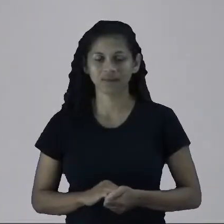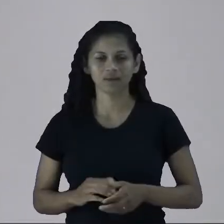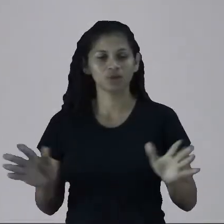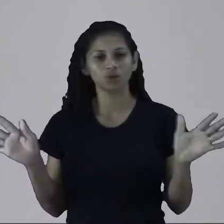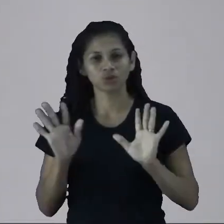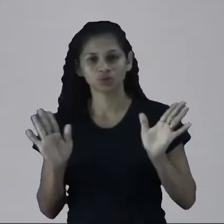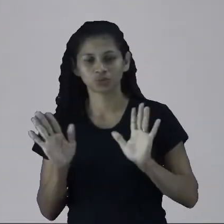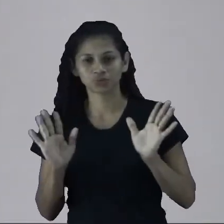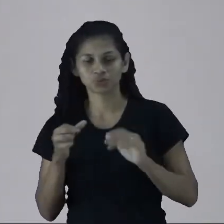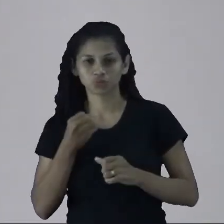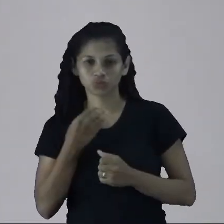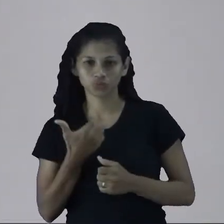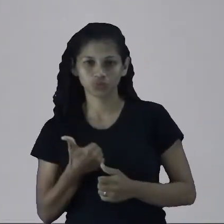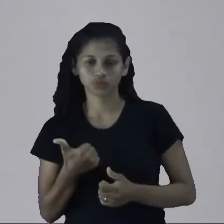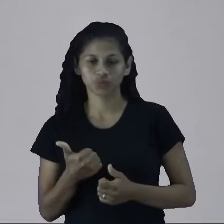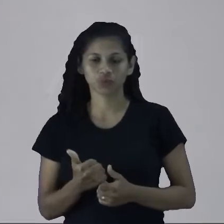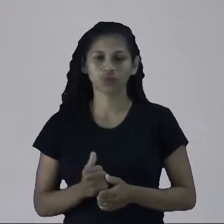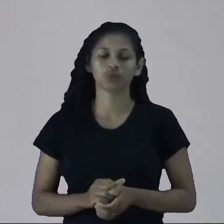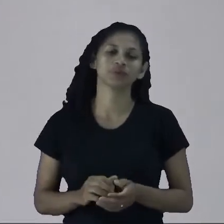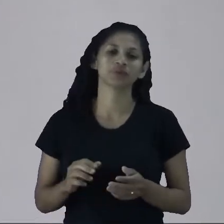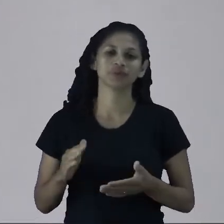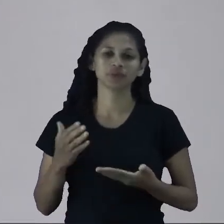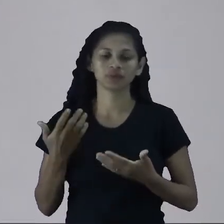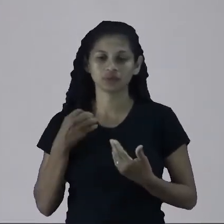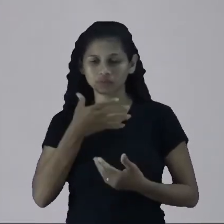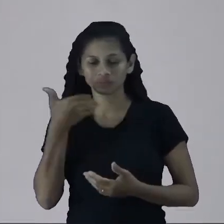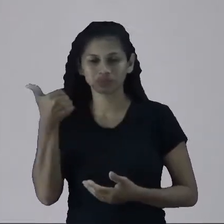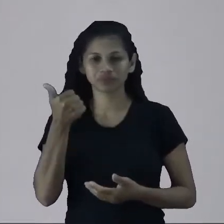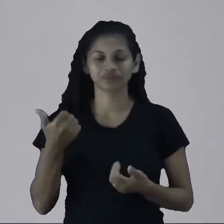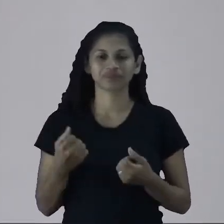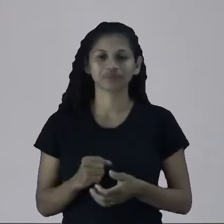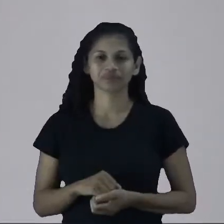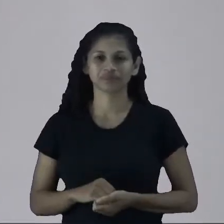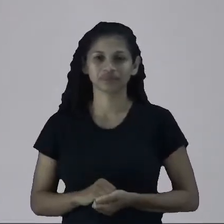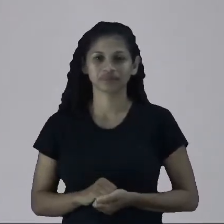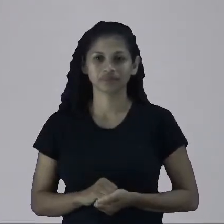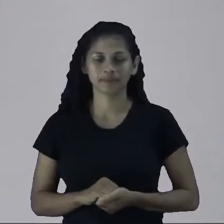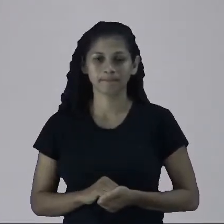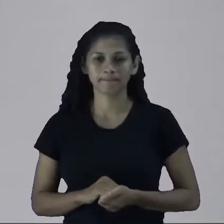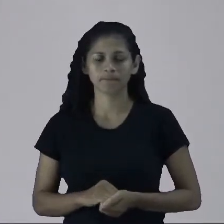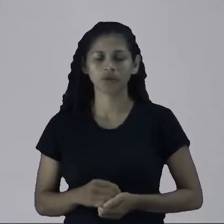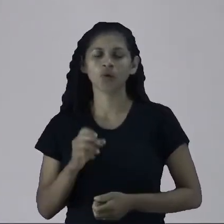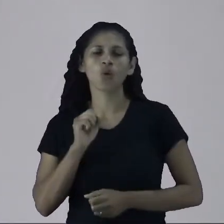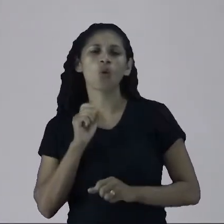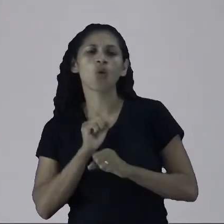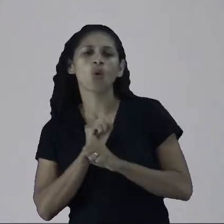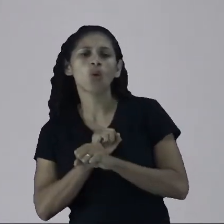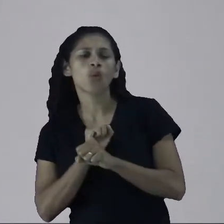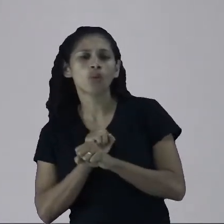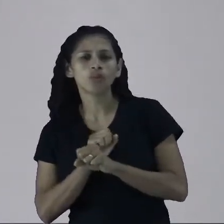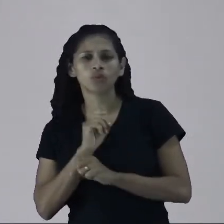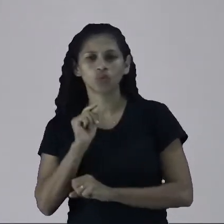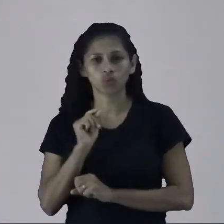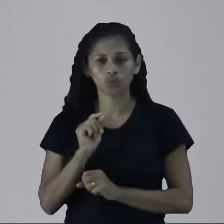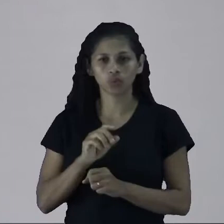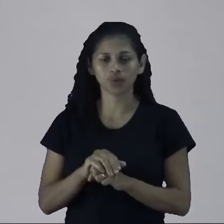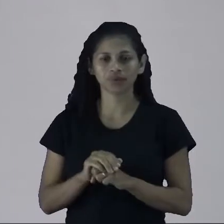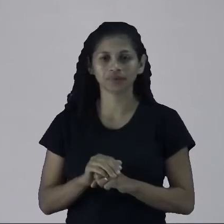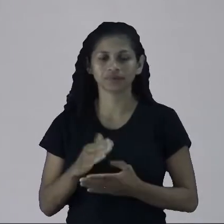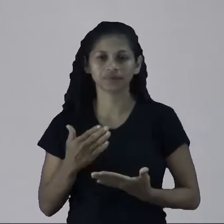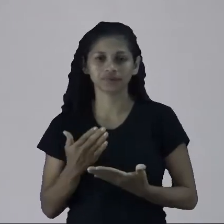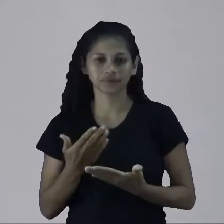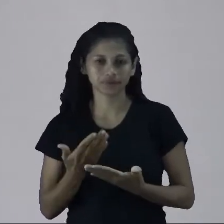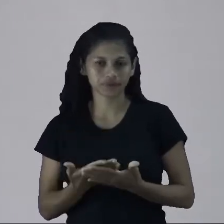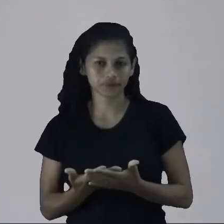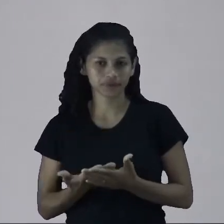E aí, como é que você tá? Tudo bem? Eu espero que esteja maravilhosamente bem. Vamos para cima? O que você está esperando? Na aula anterior, pessoal, a